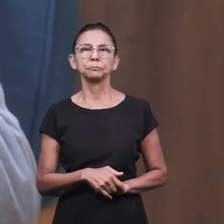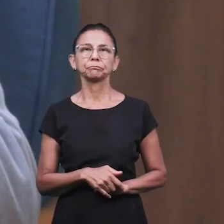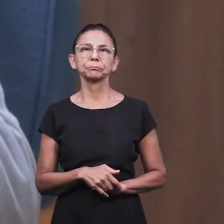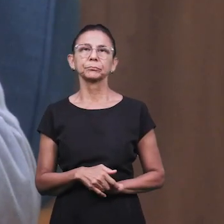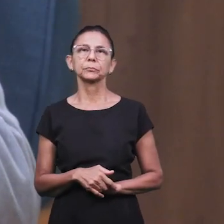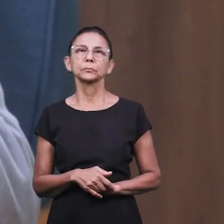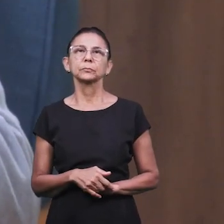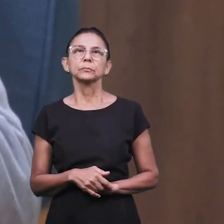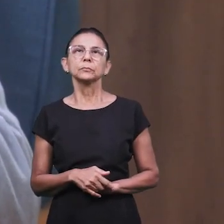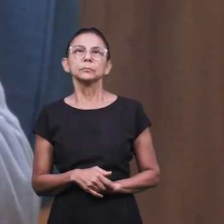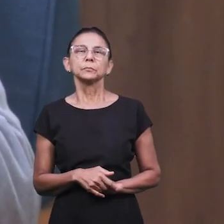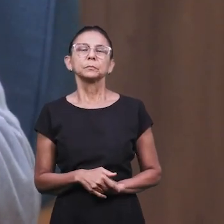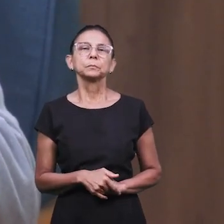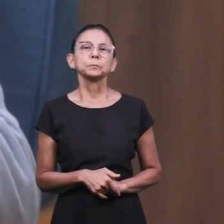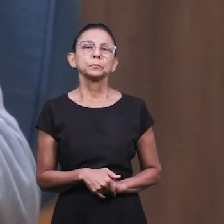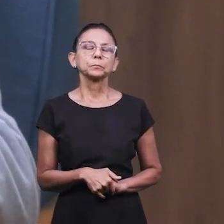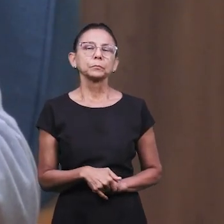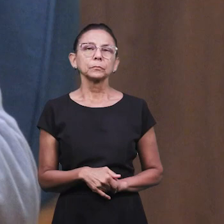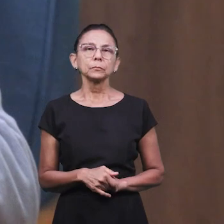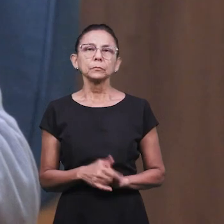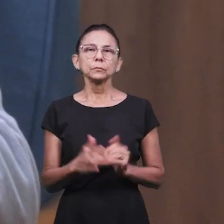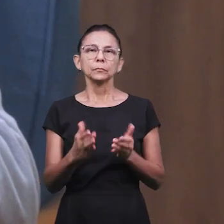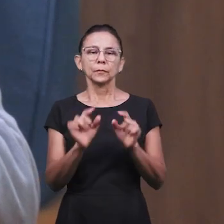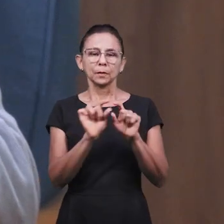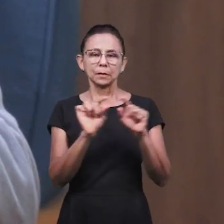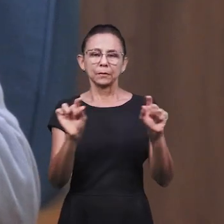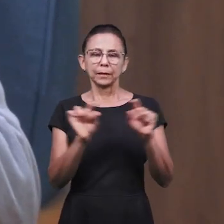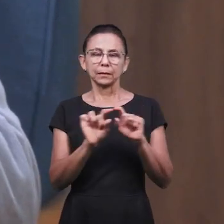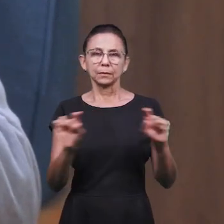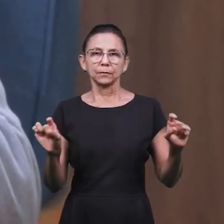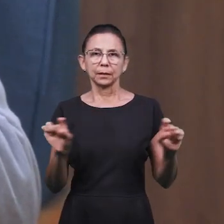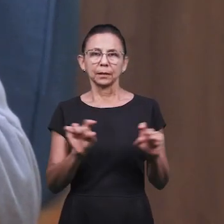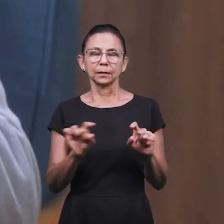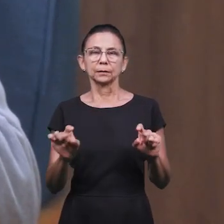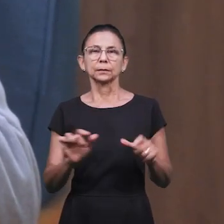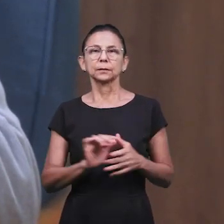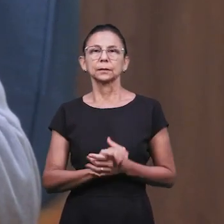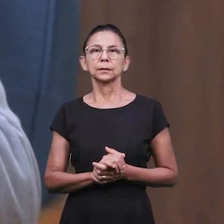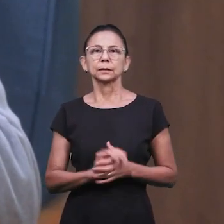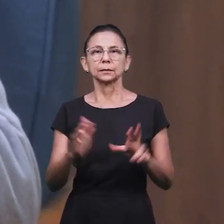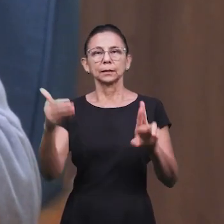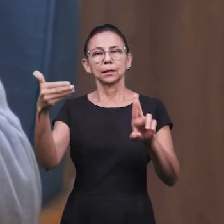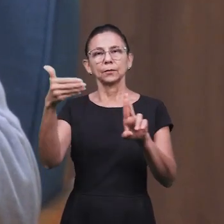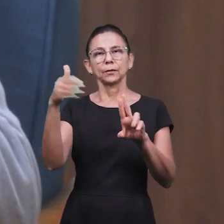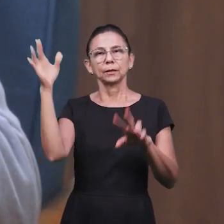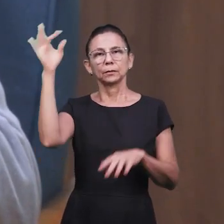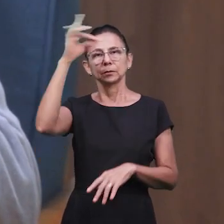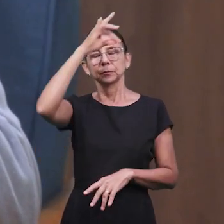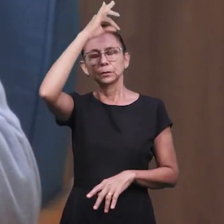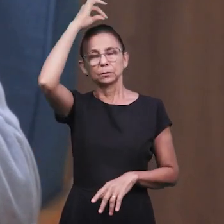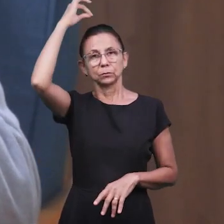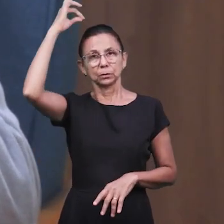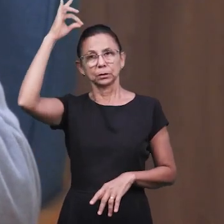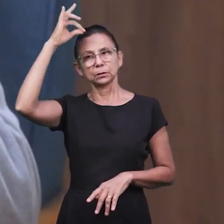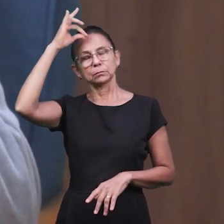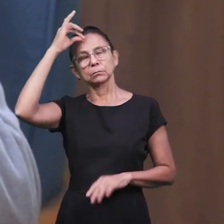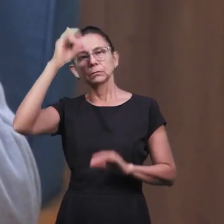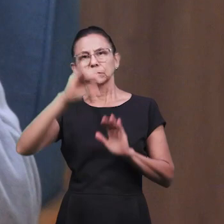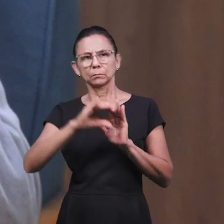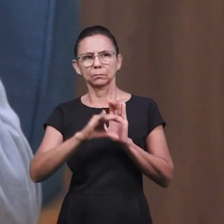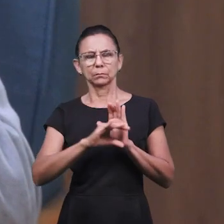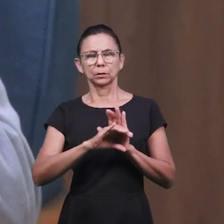expressões que apontam para o Espírito Santo. E realmente, no capítulo 1 ao capítulo